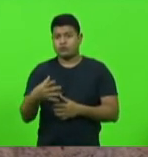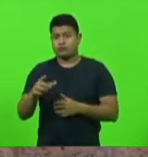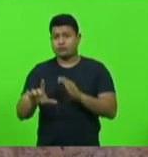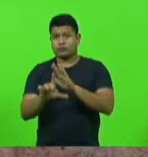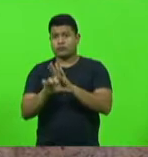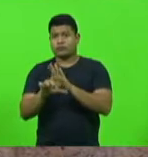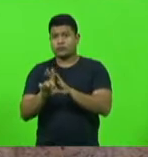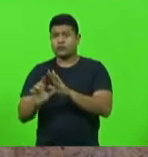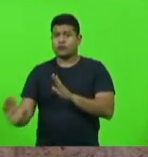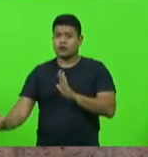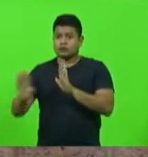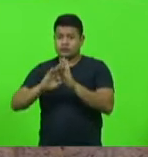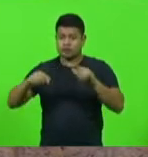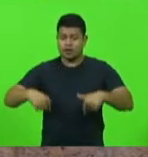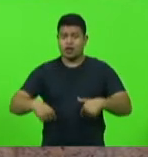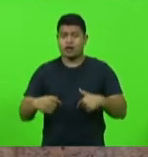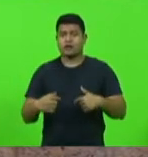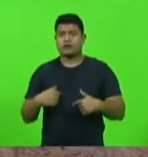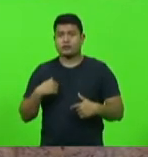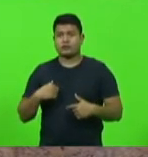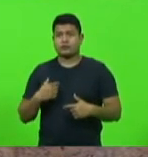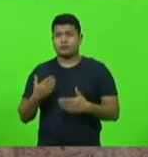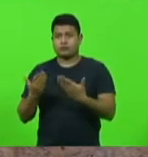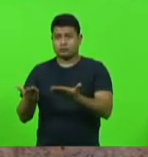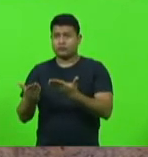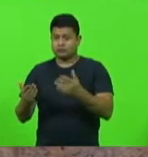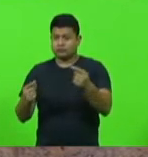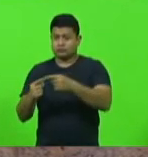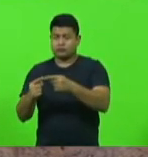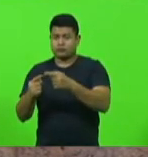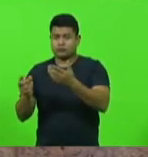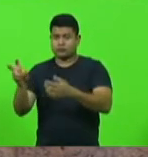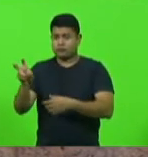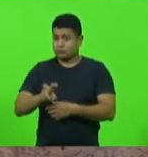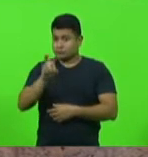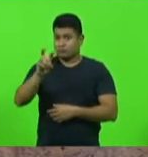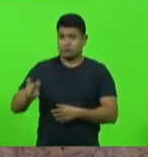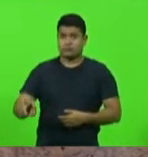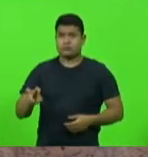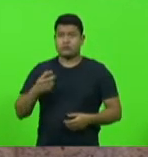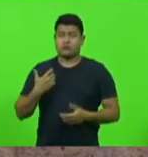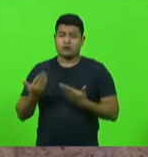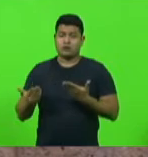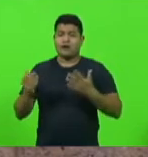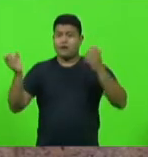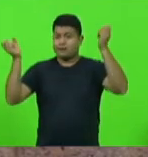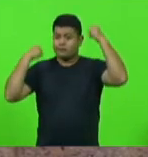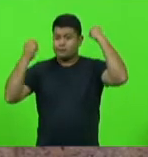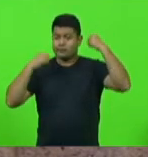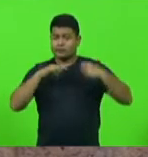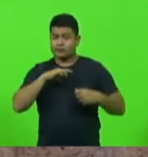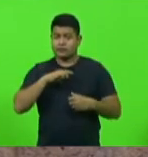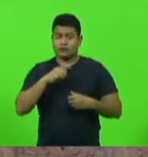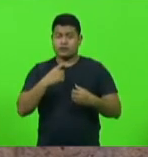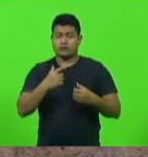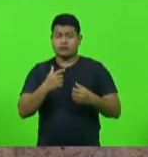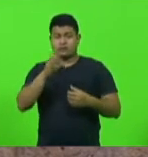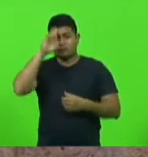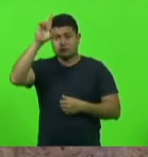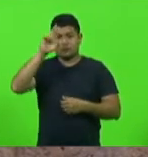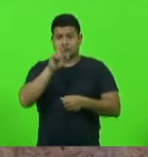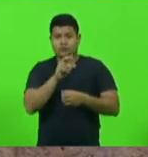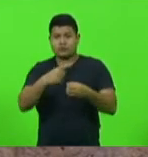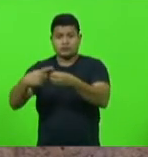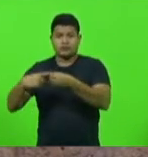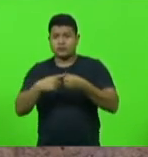para a Assembleia, contempla o batalhão de Xanxerê. Ele realmente, Chapecó hoje tem 53 municípios e não tem